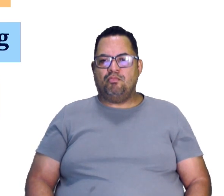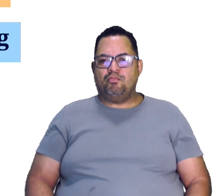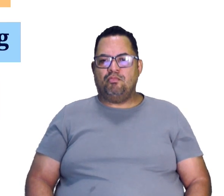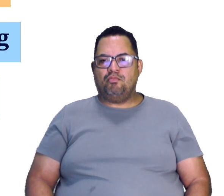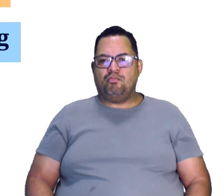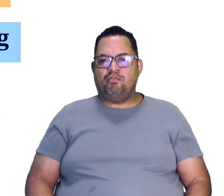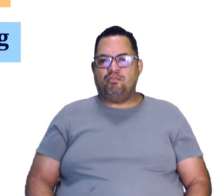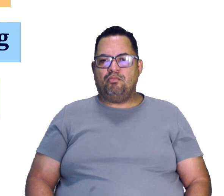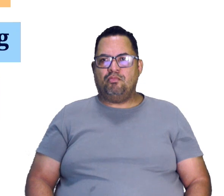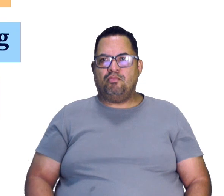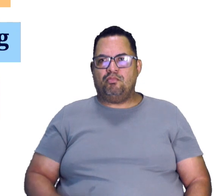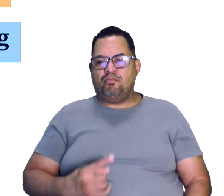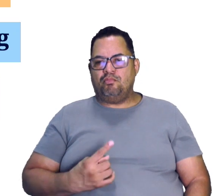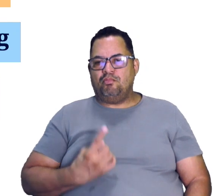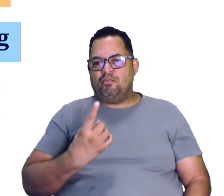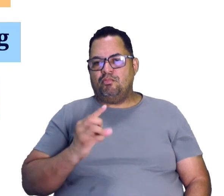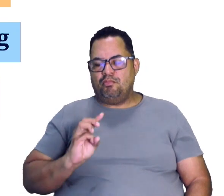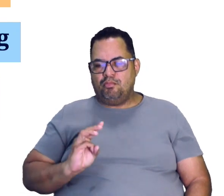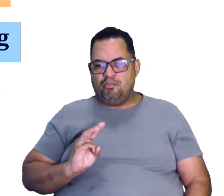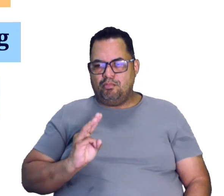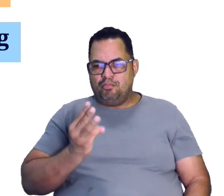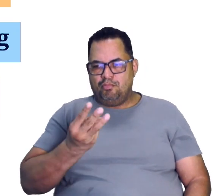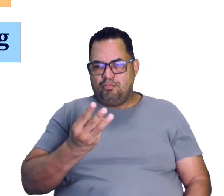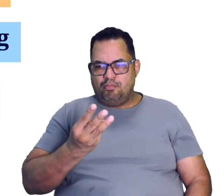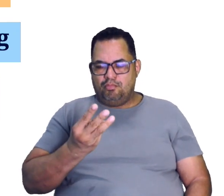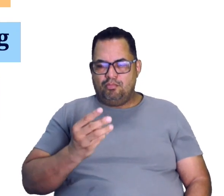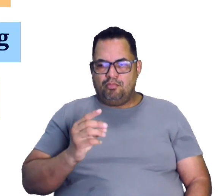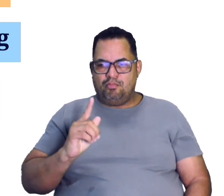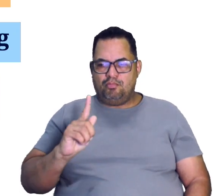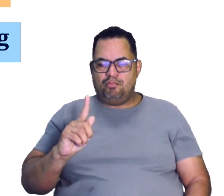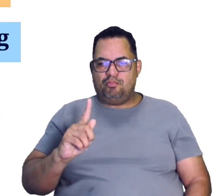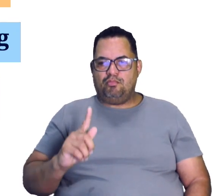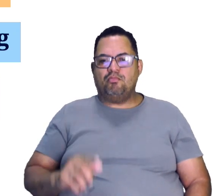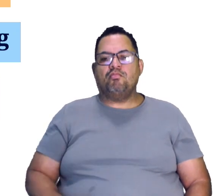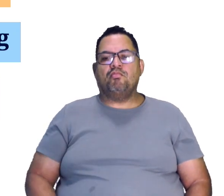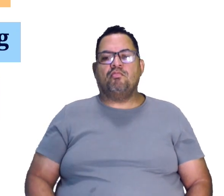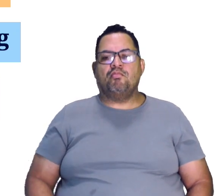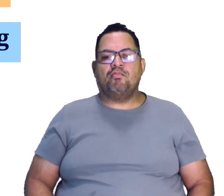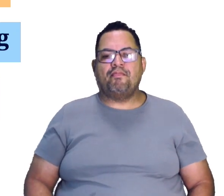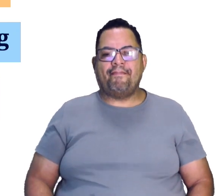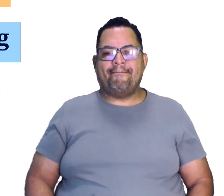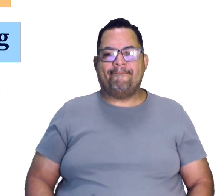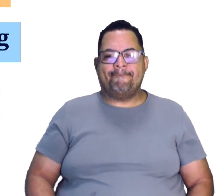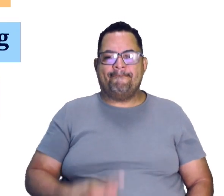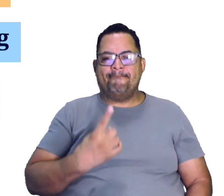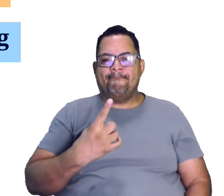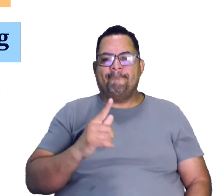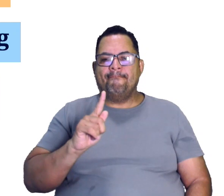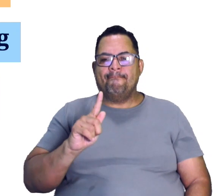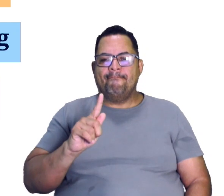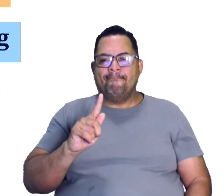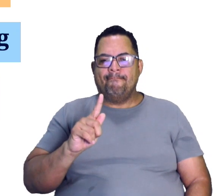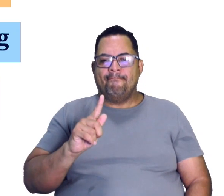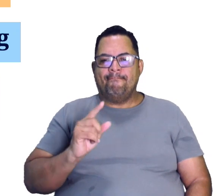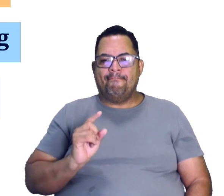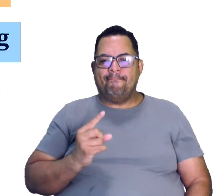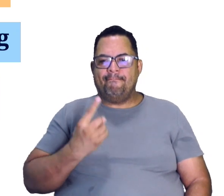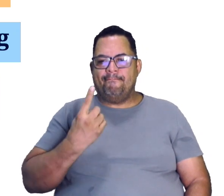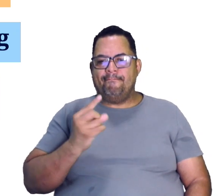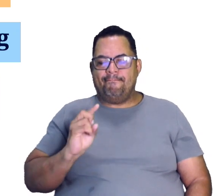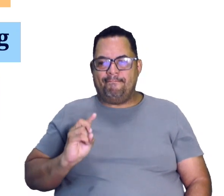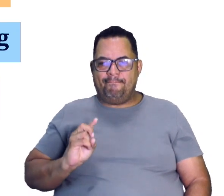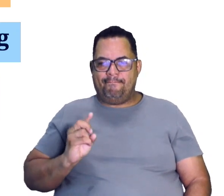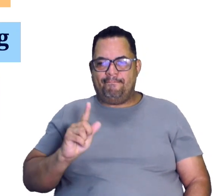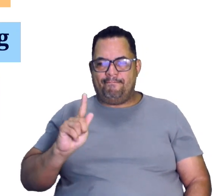de miligramas, que é 10 elevado à sexta. 1 grama tem 1000